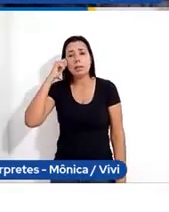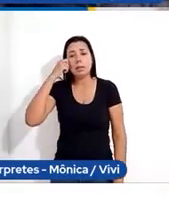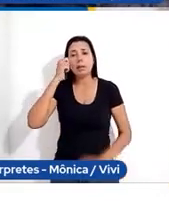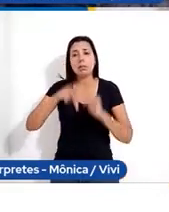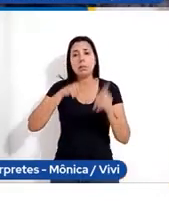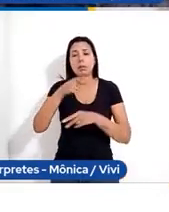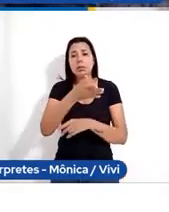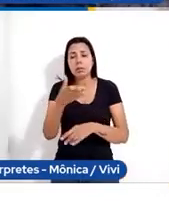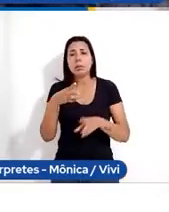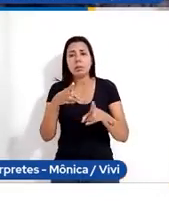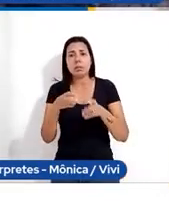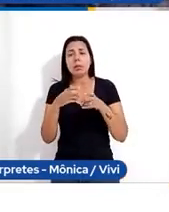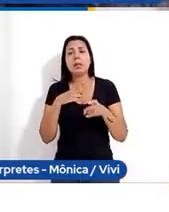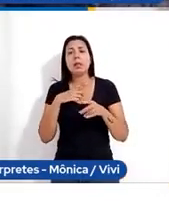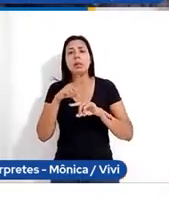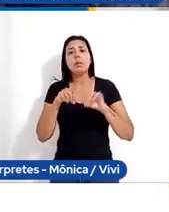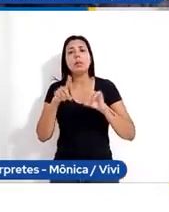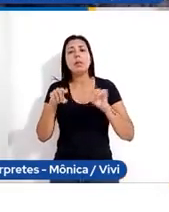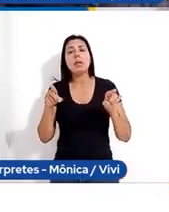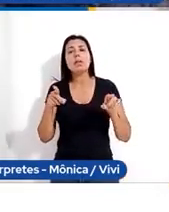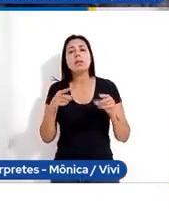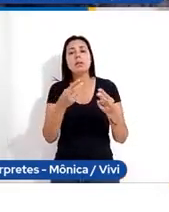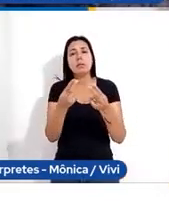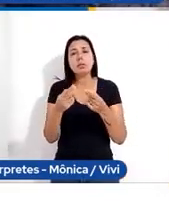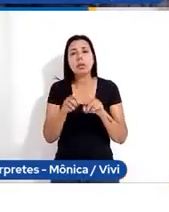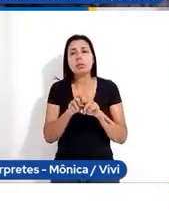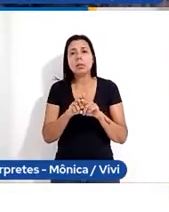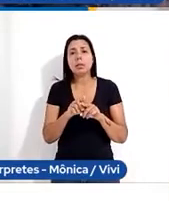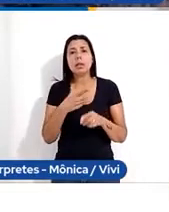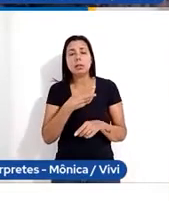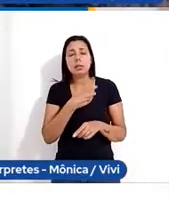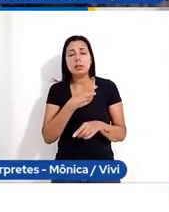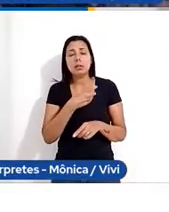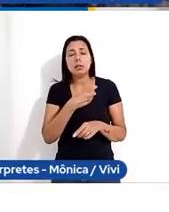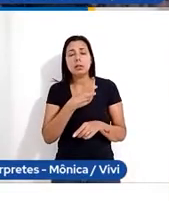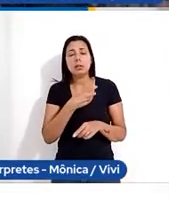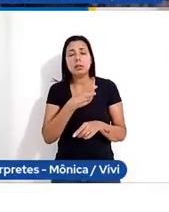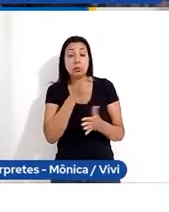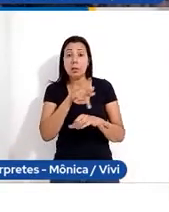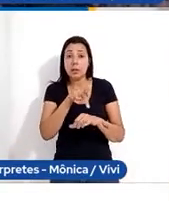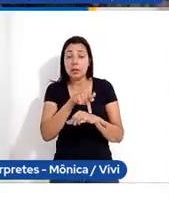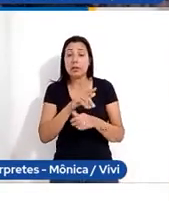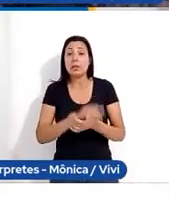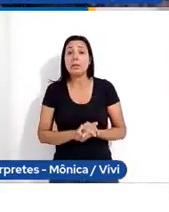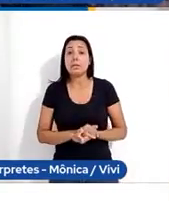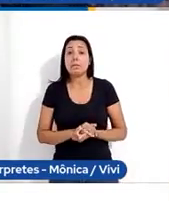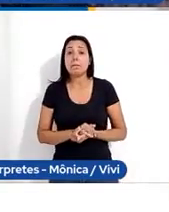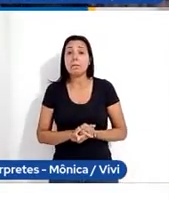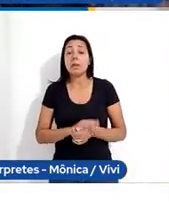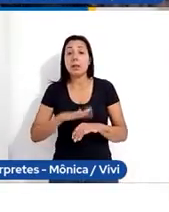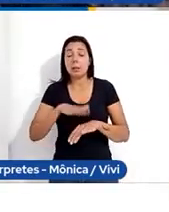vocês podem perceber, tem uma grave assimetria entre as doses adquiridas pelos países mais